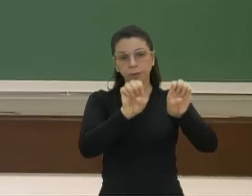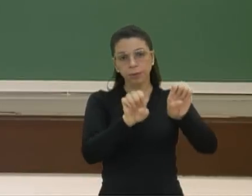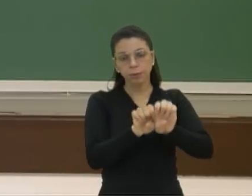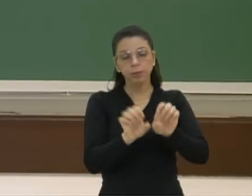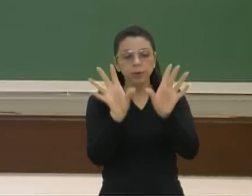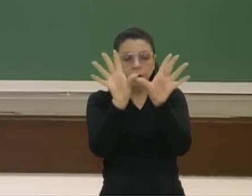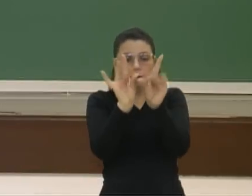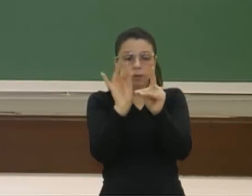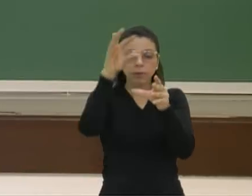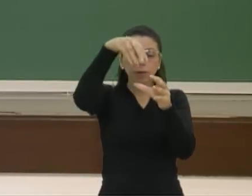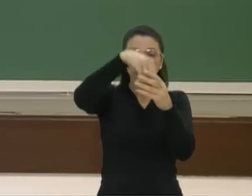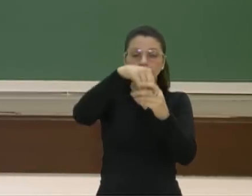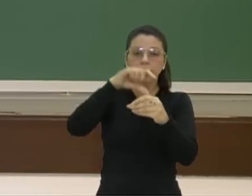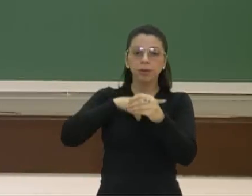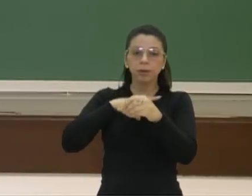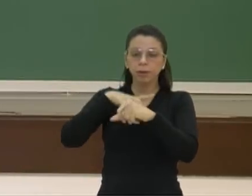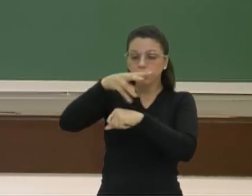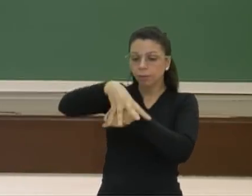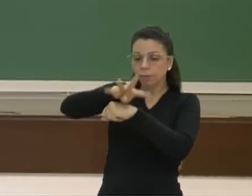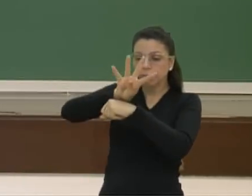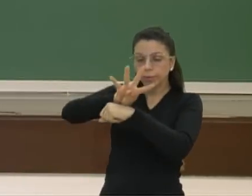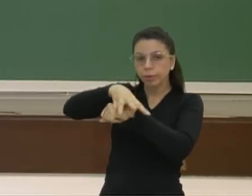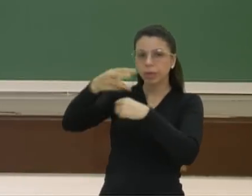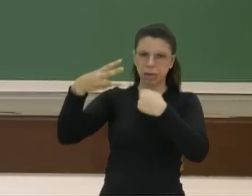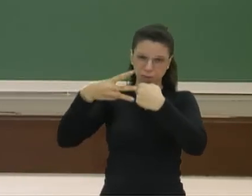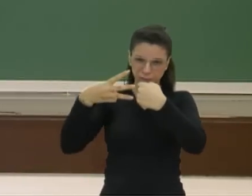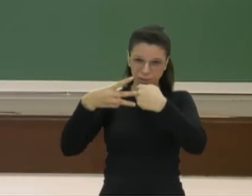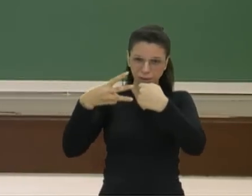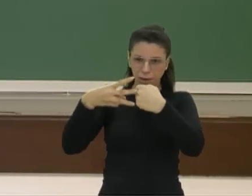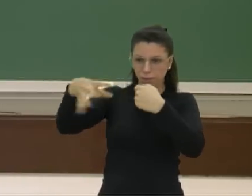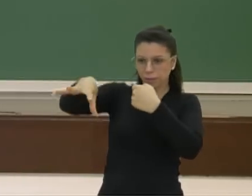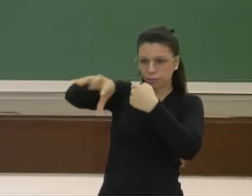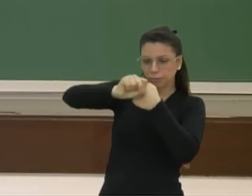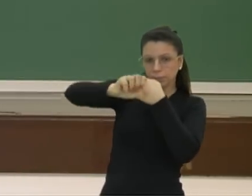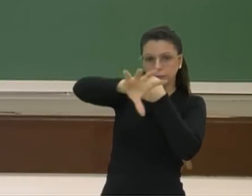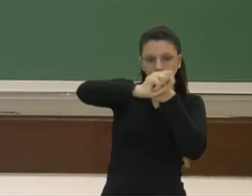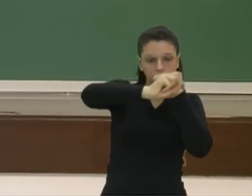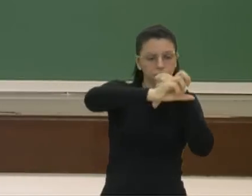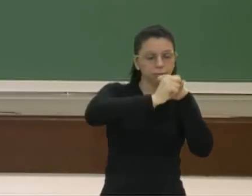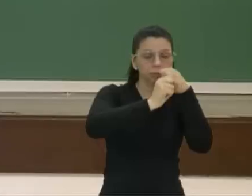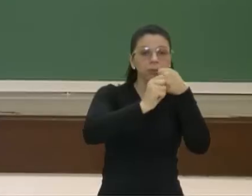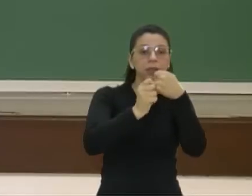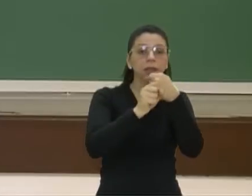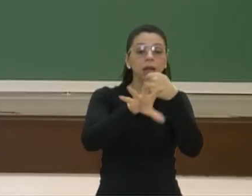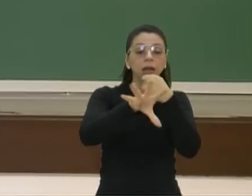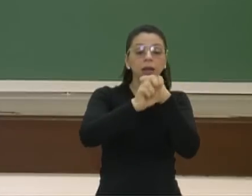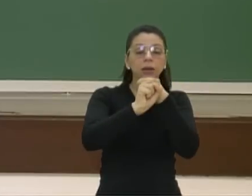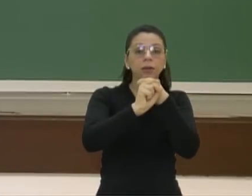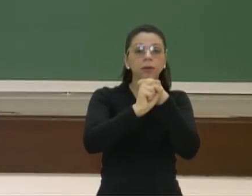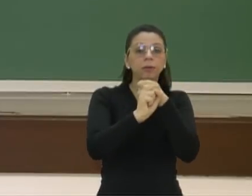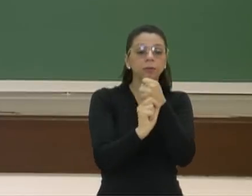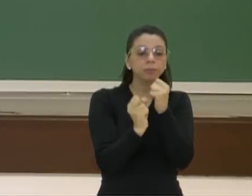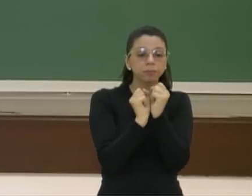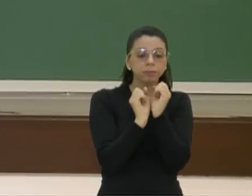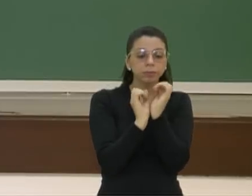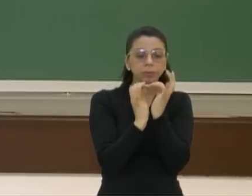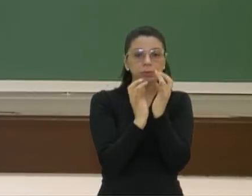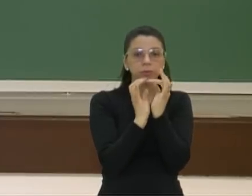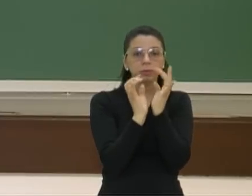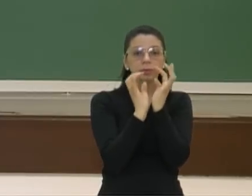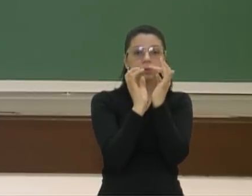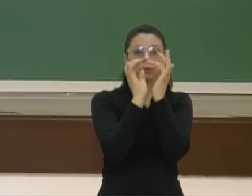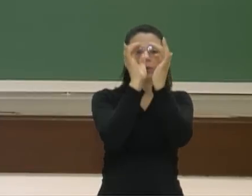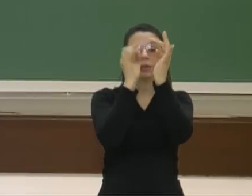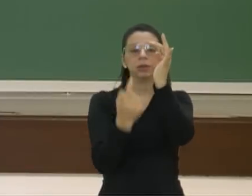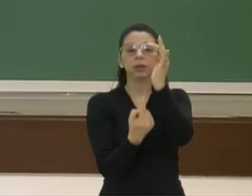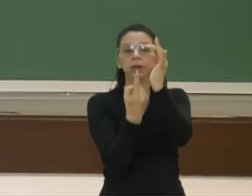tem dentro seus mecanorreceptores. Os mecanorreceptores levam essa informação até quem? O nervo auditivo, que